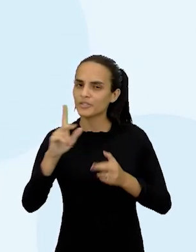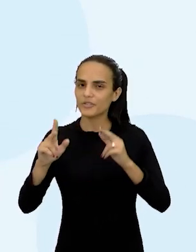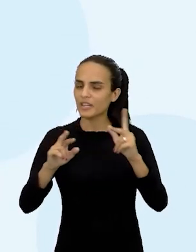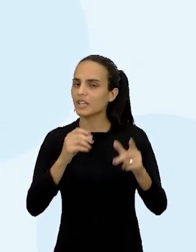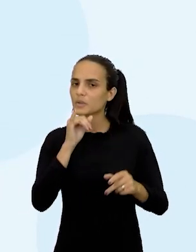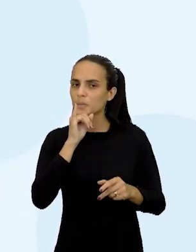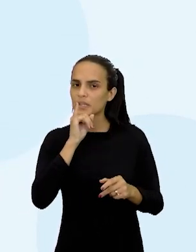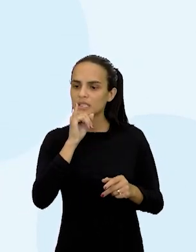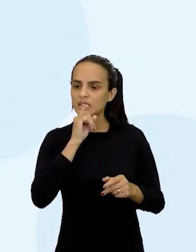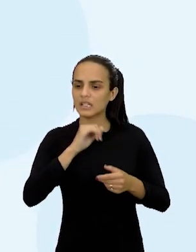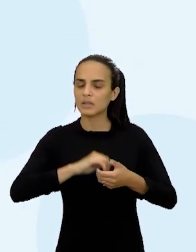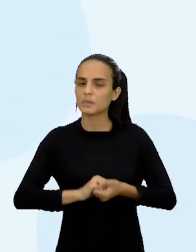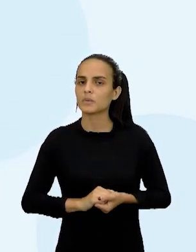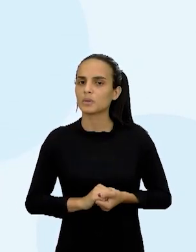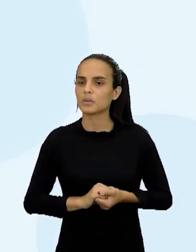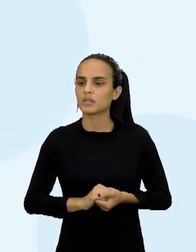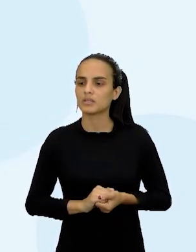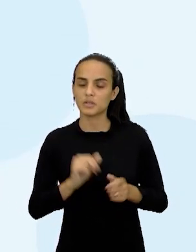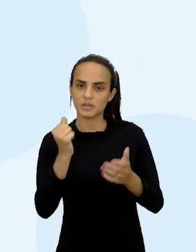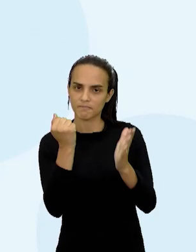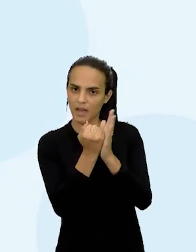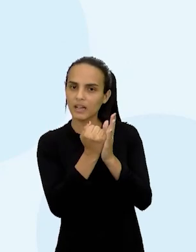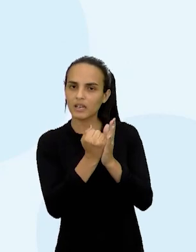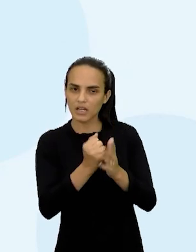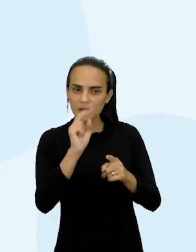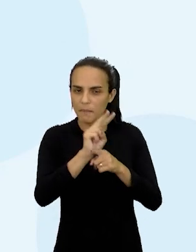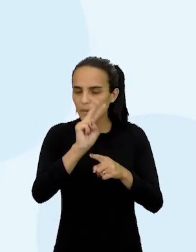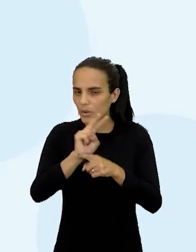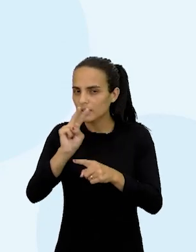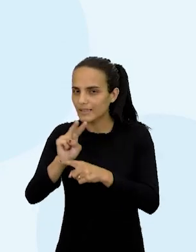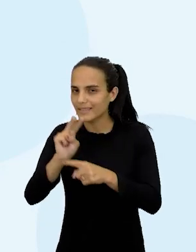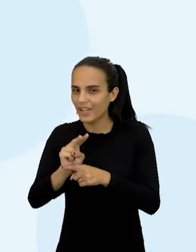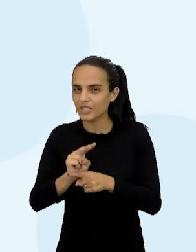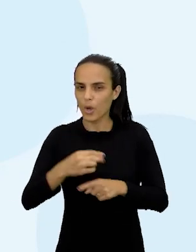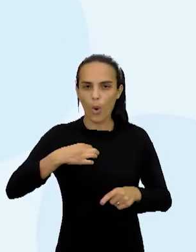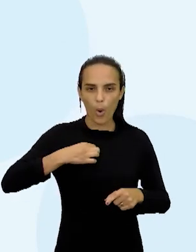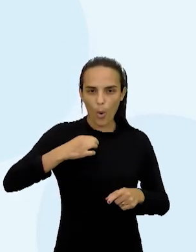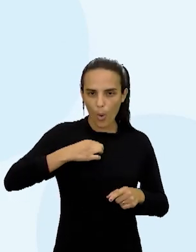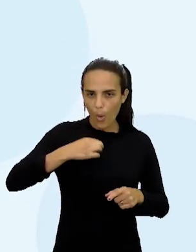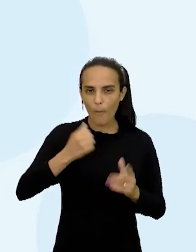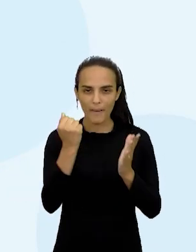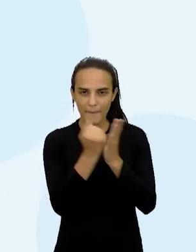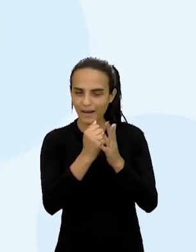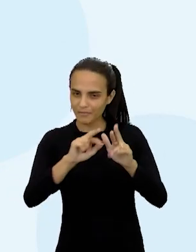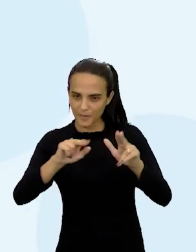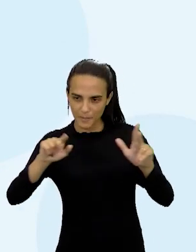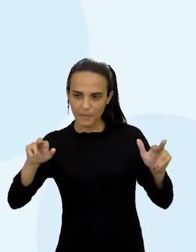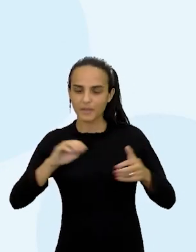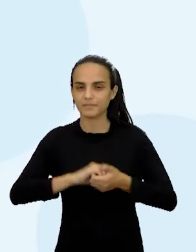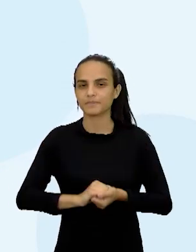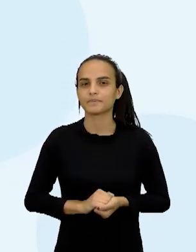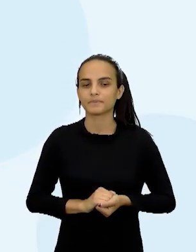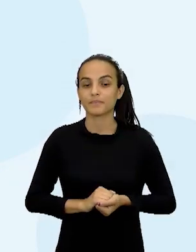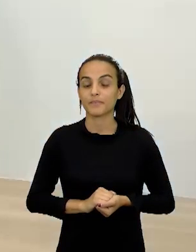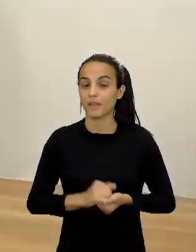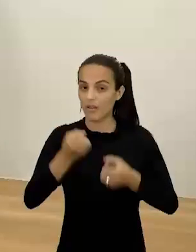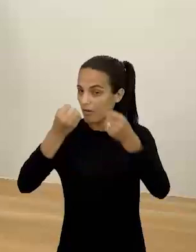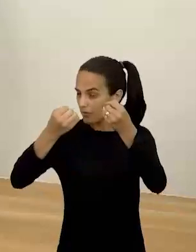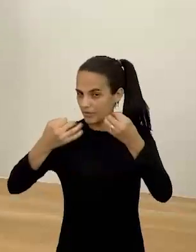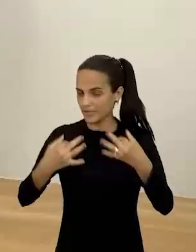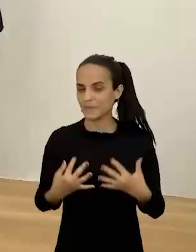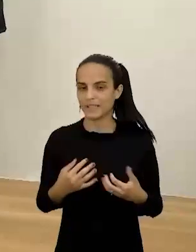marca registrada, tá? Que protege o nome de marcas, slogans e logotypes. Vou explicar pra vocês, tá? Então eu vou...